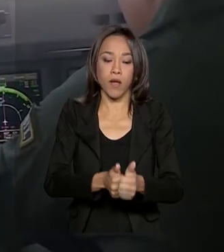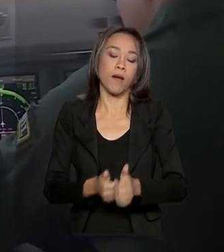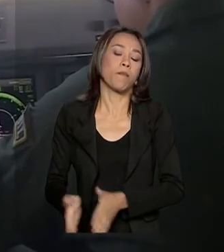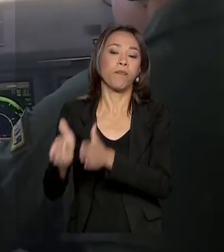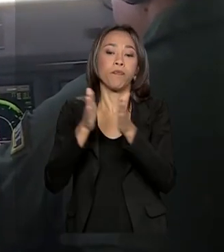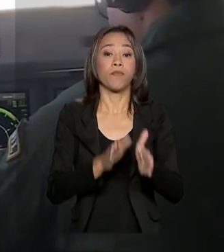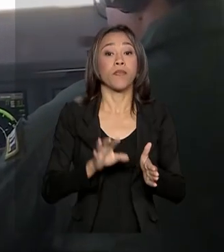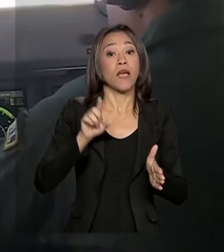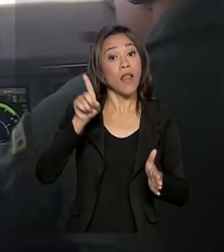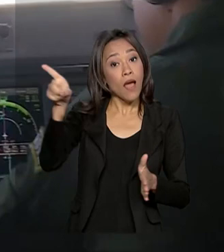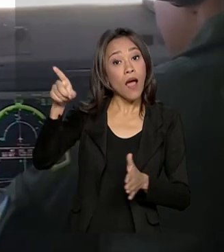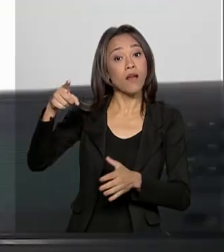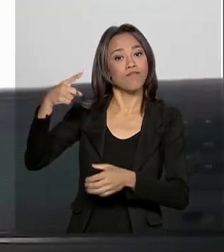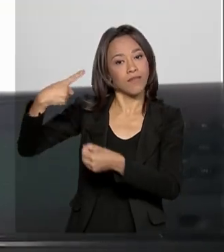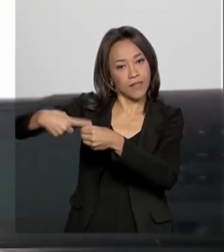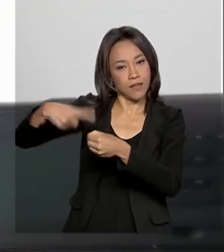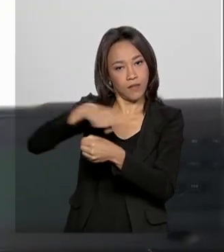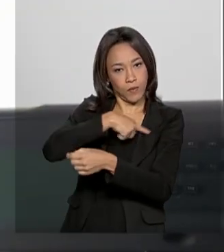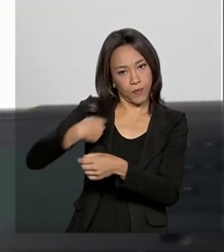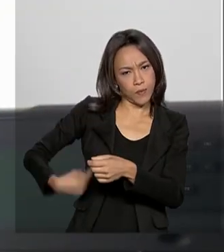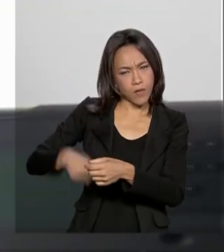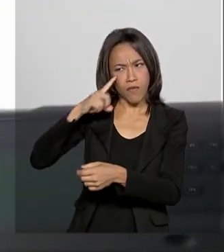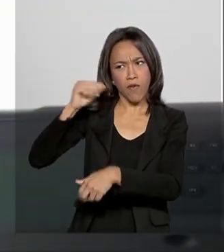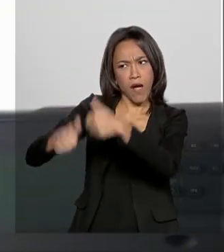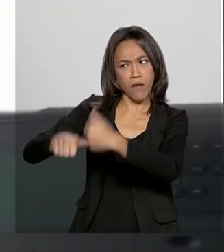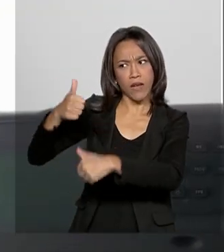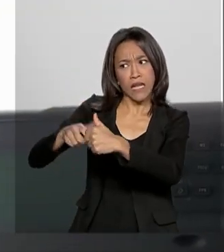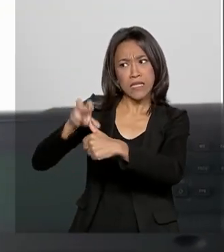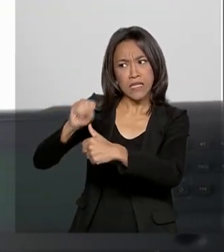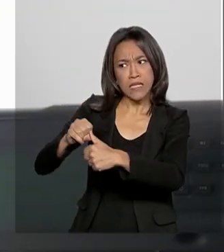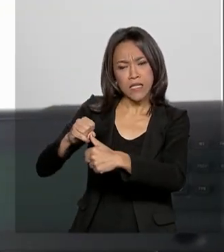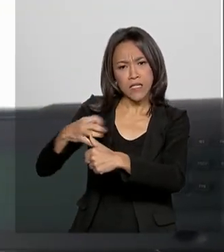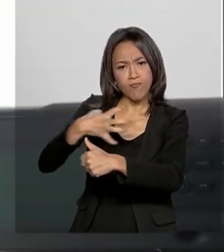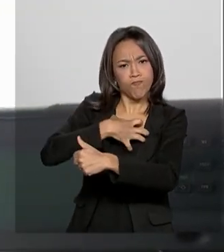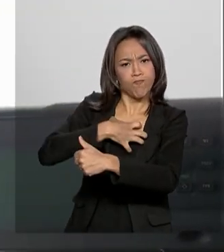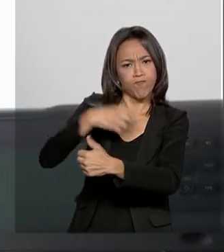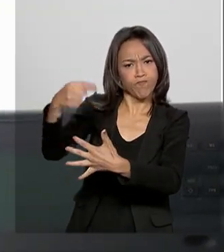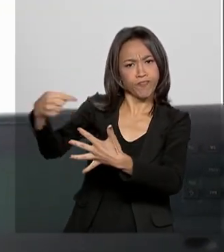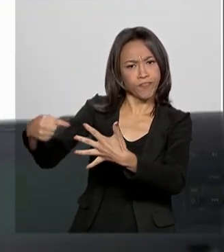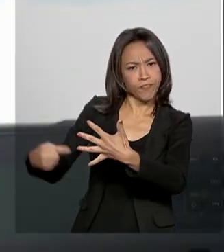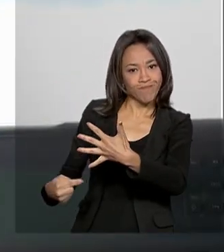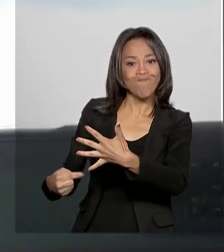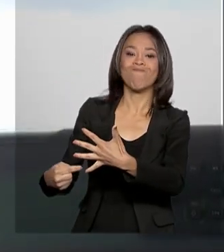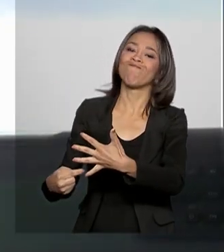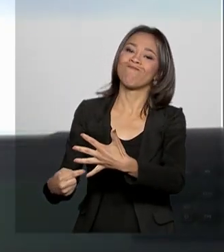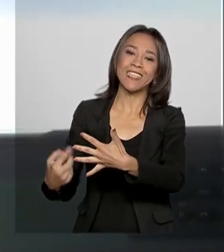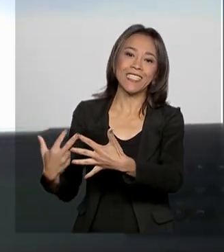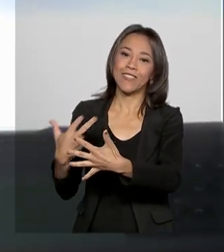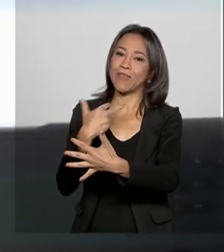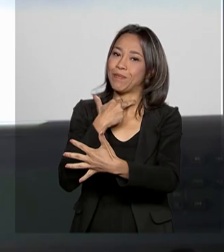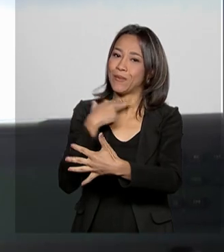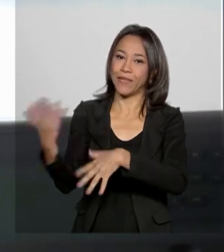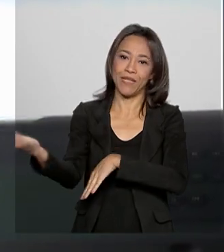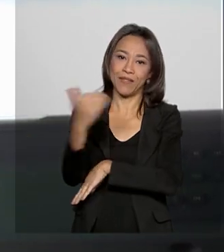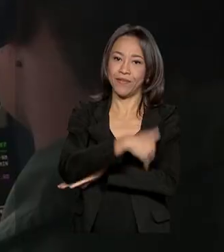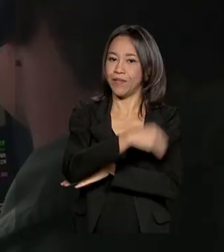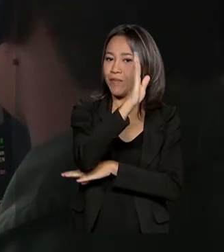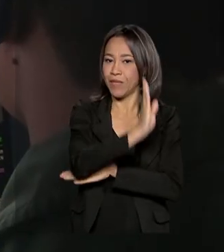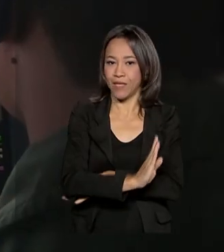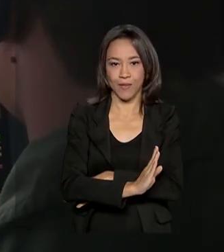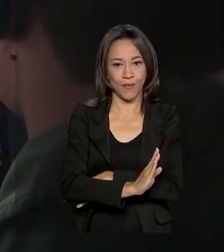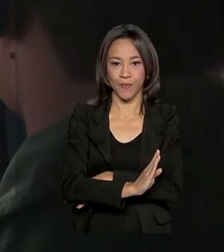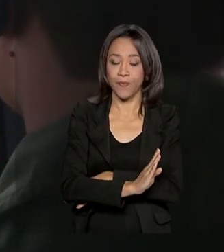os brasileiros vão passar por avaliação médica. Caso alguém apresente sintomas do coronavírus, será impedido de embarcar para o Brasil.